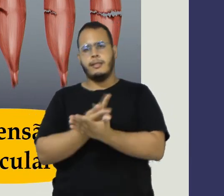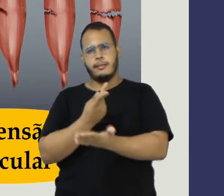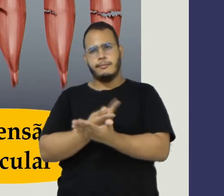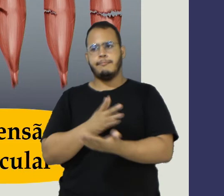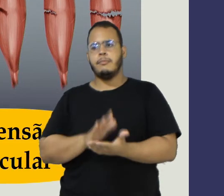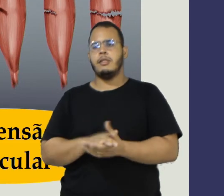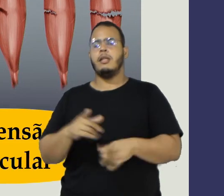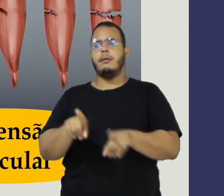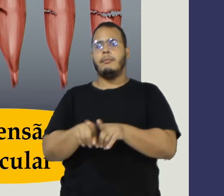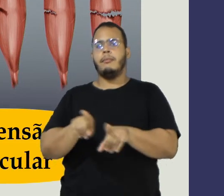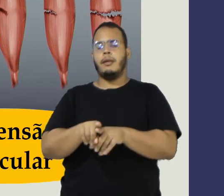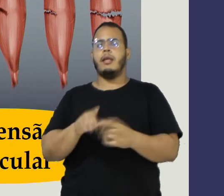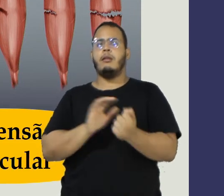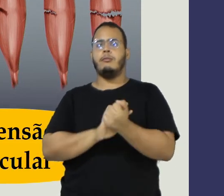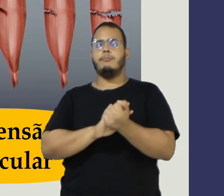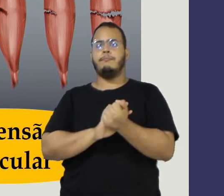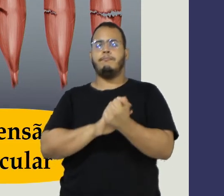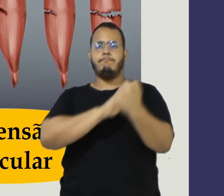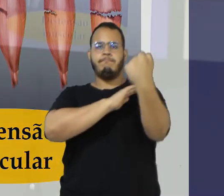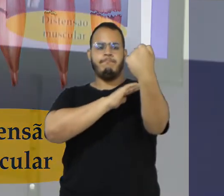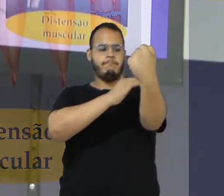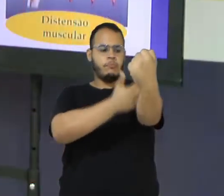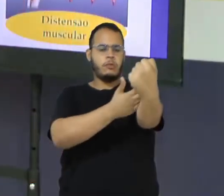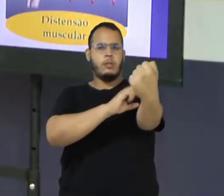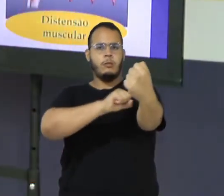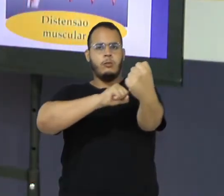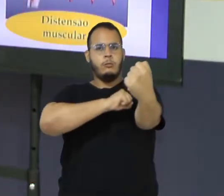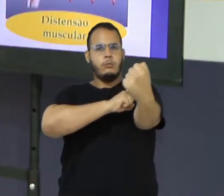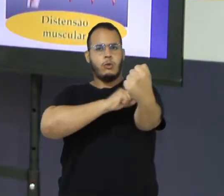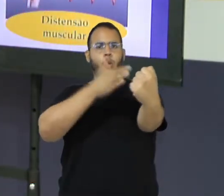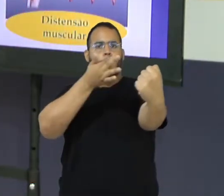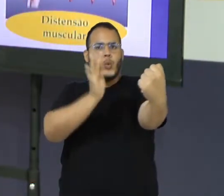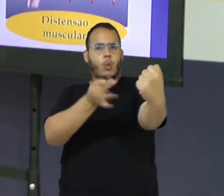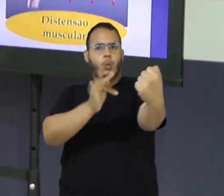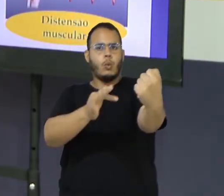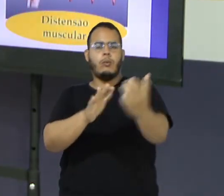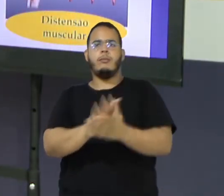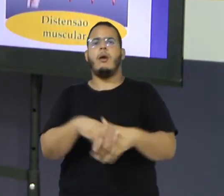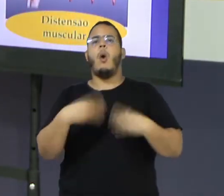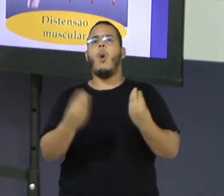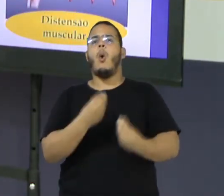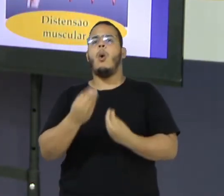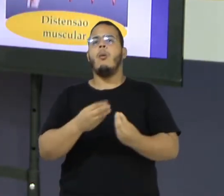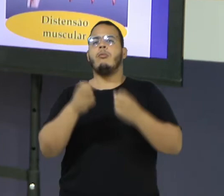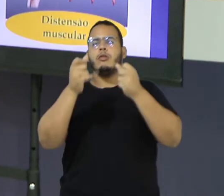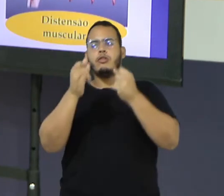distensão muscular. Distensão muscular é basicamente uma ruptura, vamos